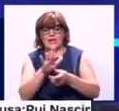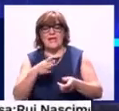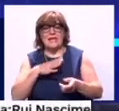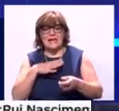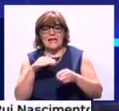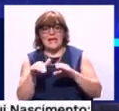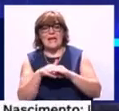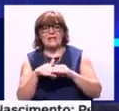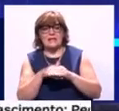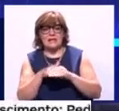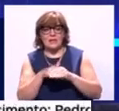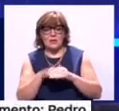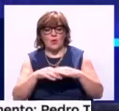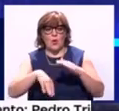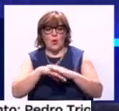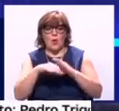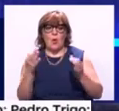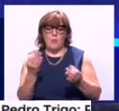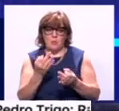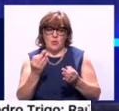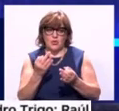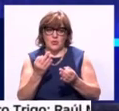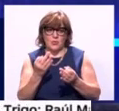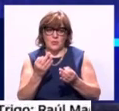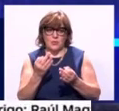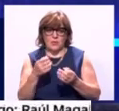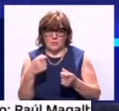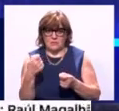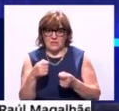ser candidato ao Futebol Clube Porto, à presidência do Futebol Clube Porto,